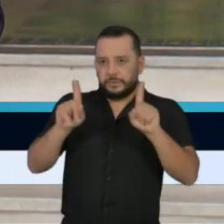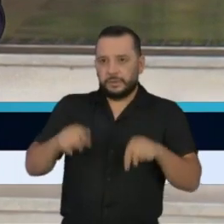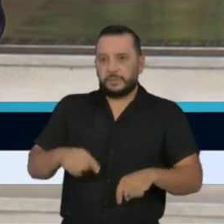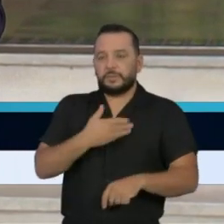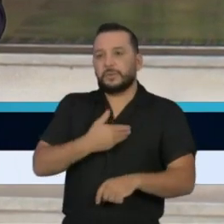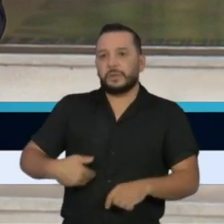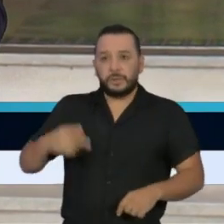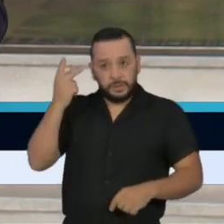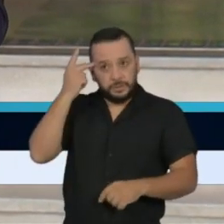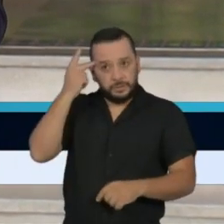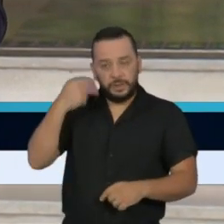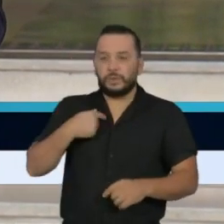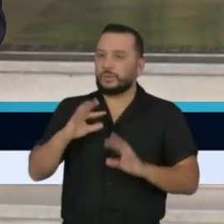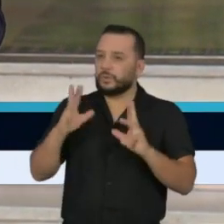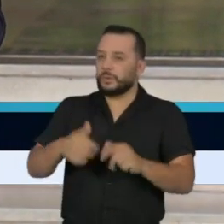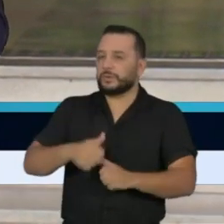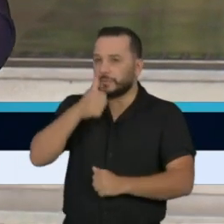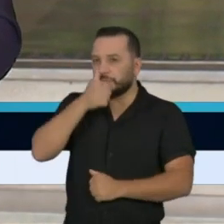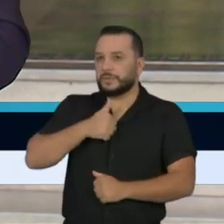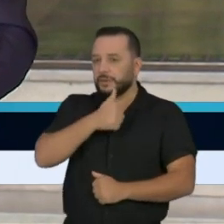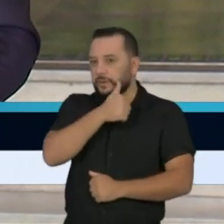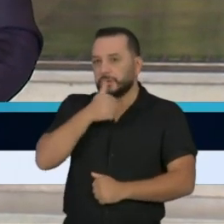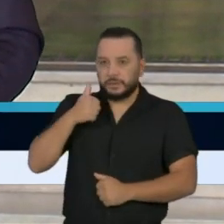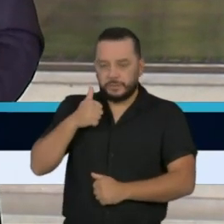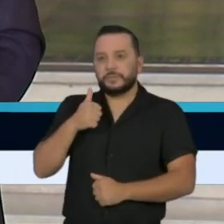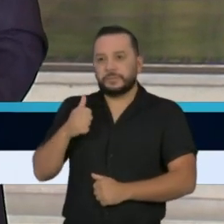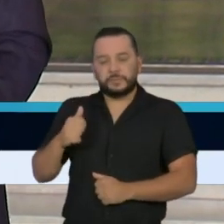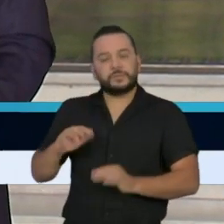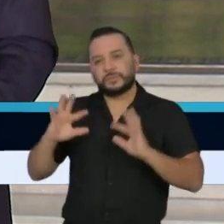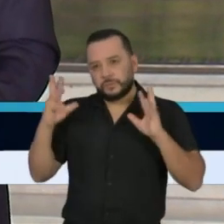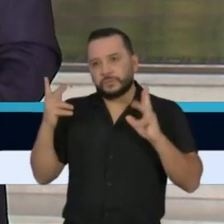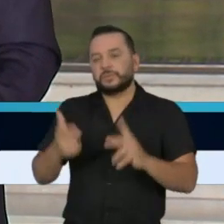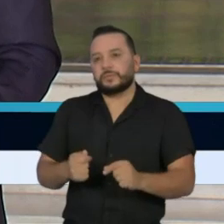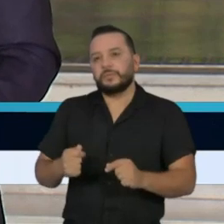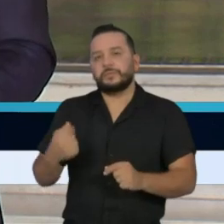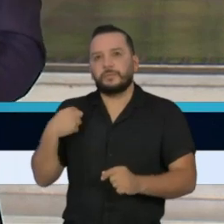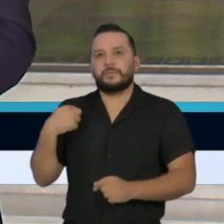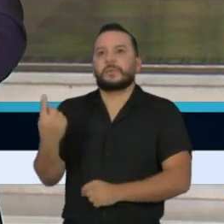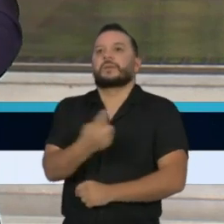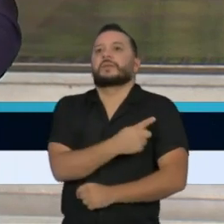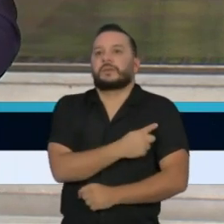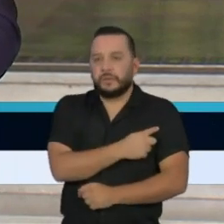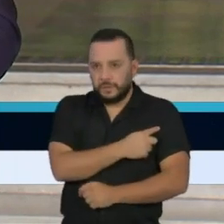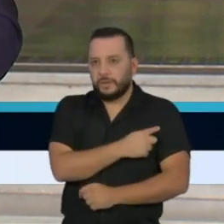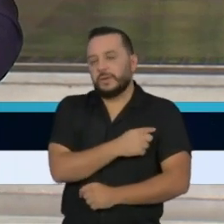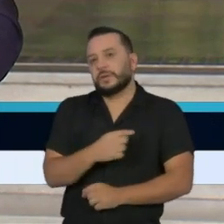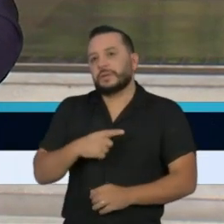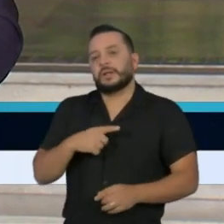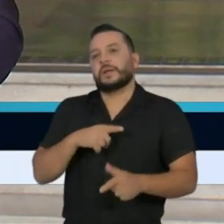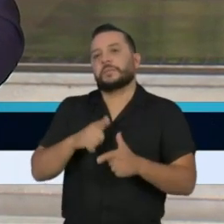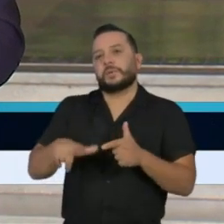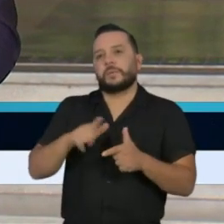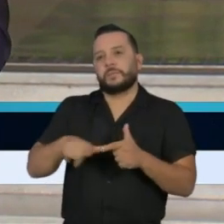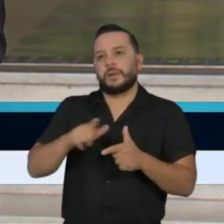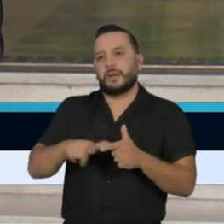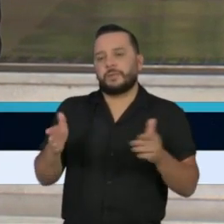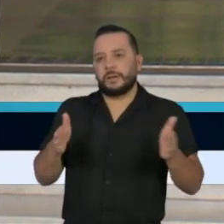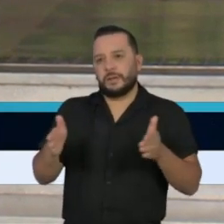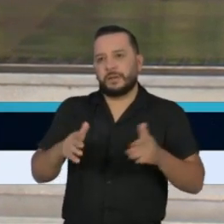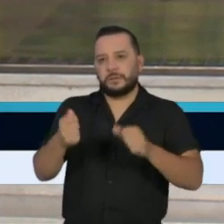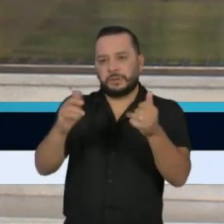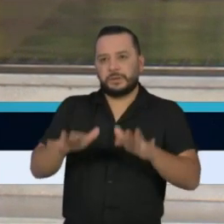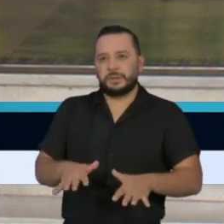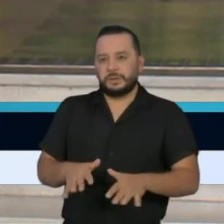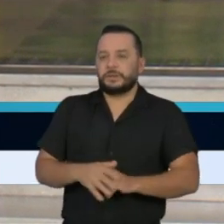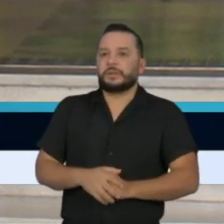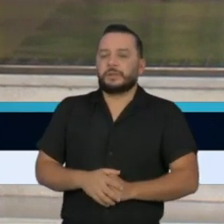sacrifício é de todos e deve ser de todos, compartilhadamente. Nós estamos vivendo uma gravíssima crise. E eu peço agora ao